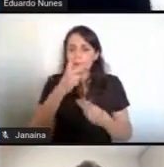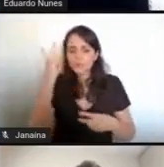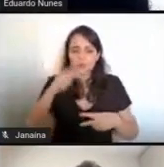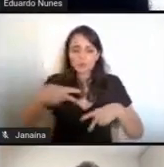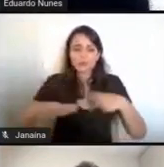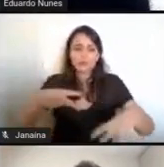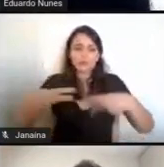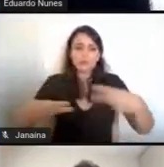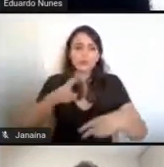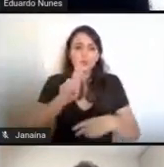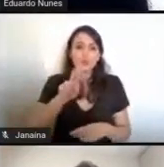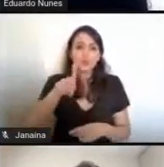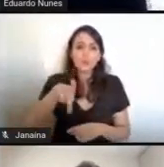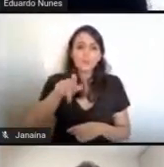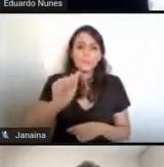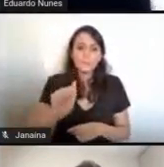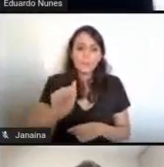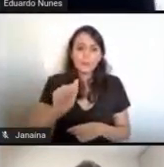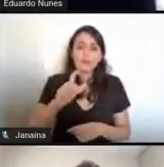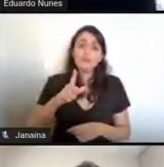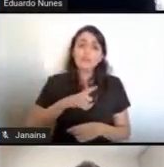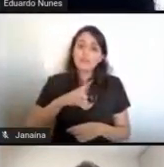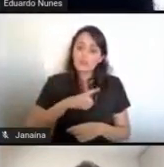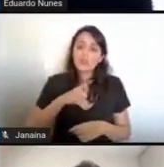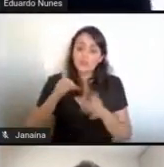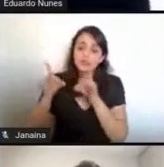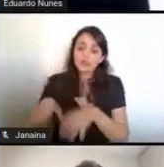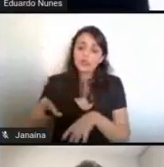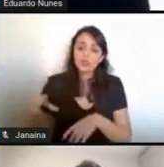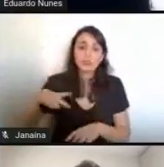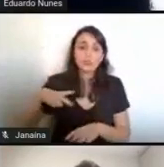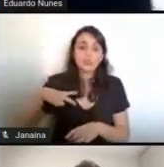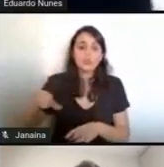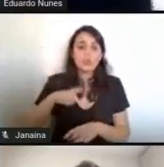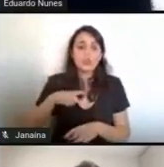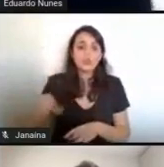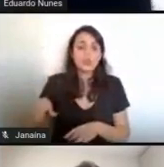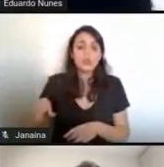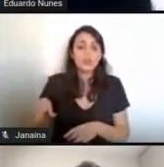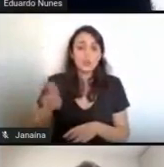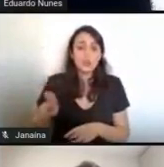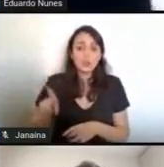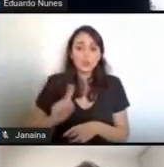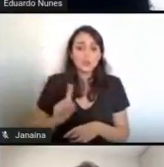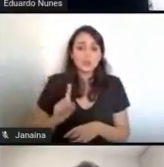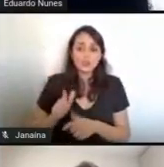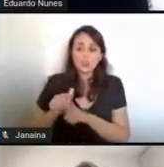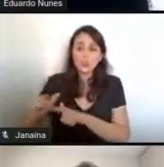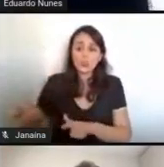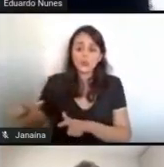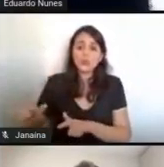algumas cidades, com disponibilidade de leito do setor privado, sendo que isso é previsto, né, na Lei Orgânica da Saúde, que o SUS